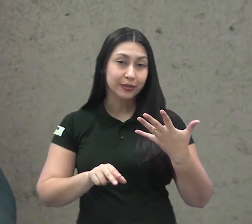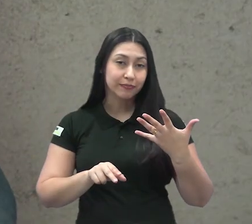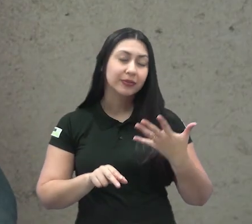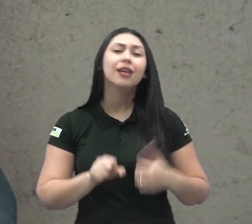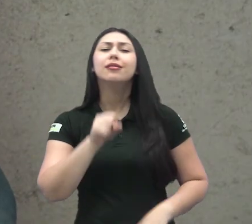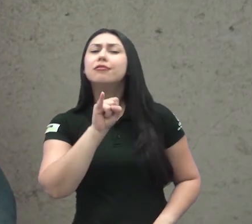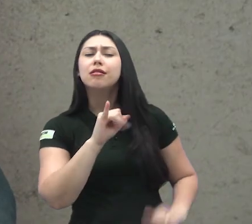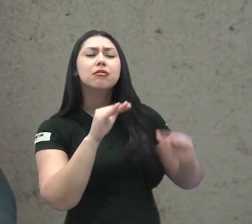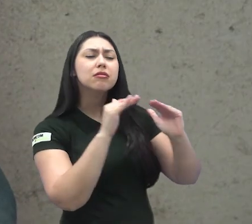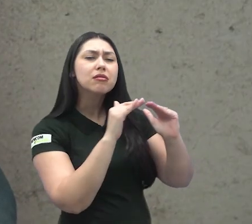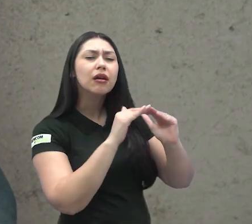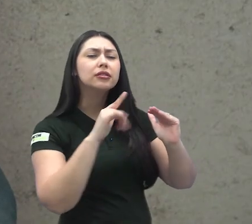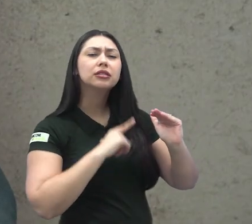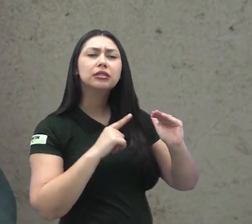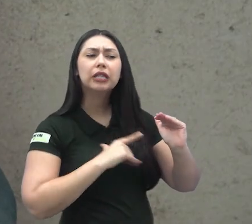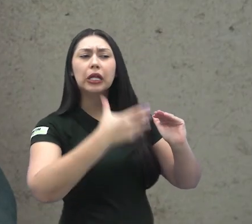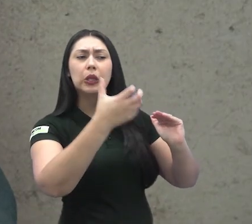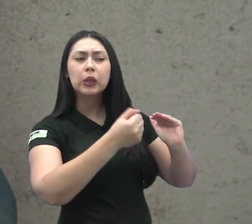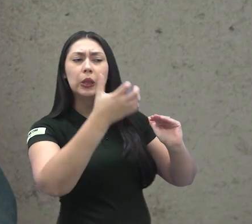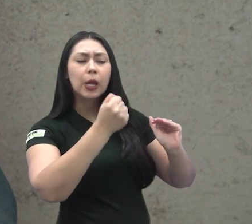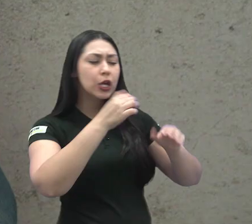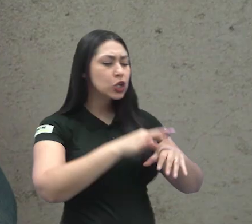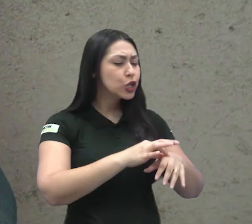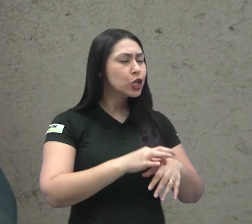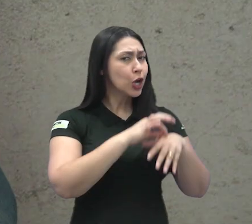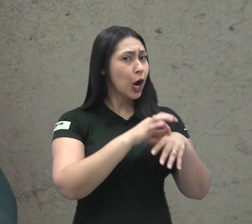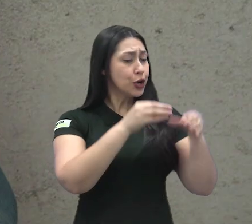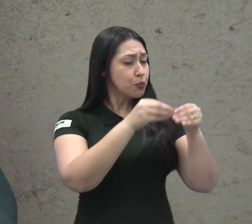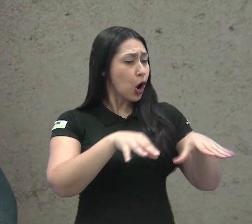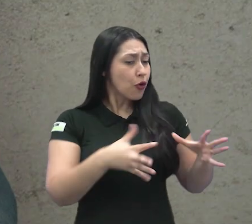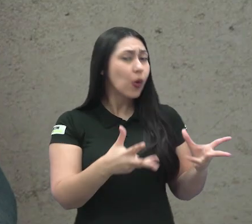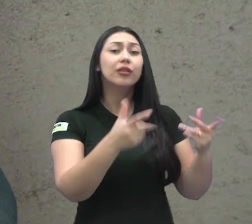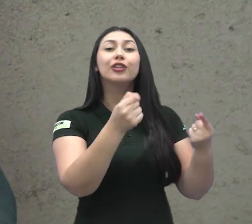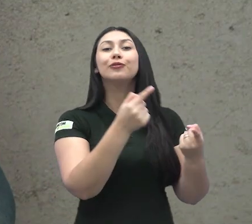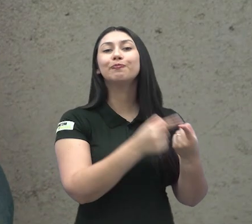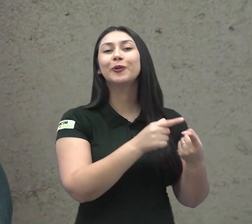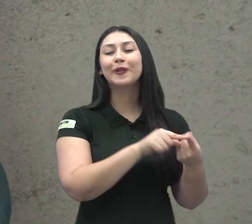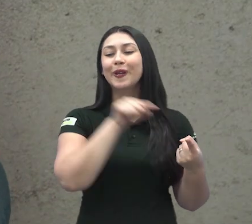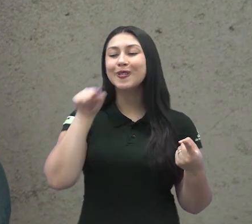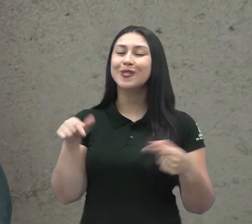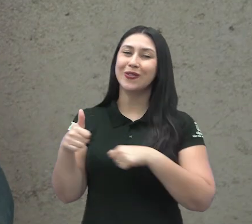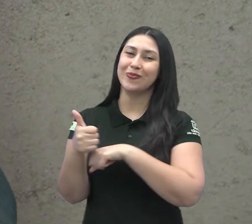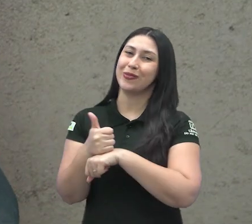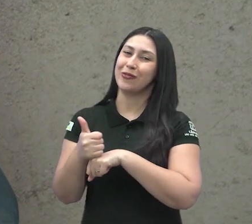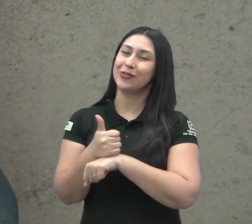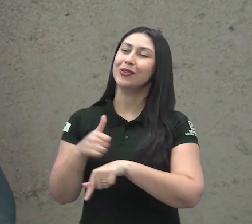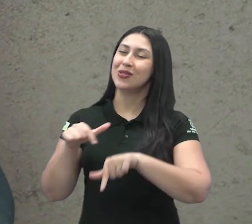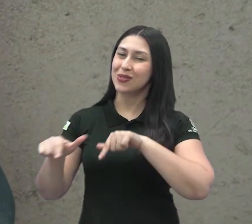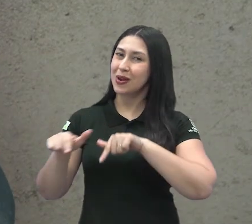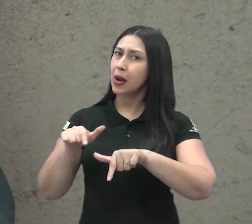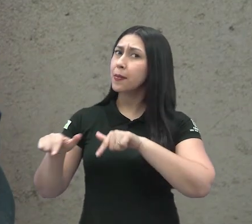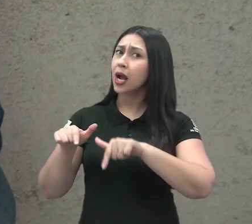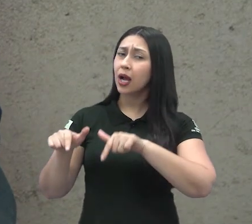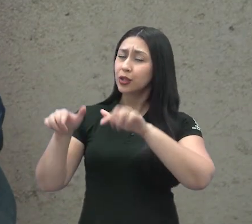tem leite, carne ou ovos chegando com qualidade na sua mesa, pode apostar que tem um zootecnista aí perto de